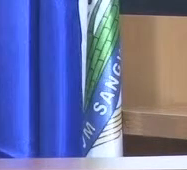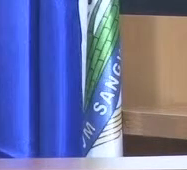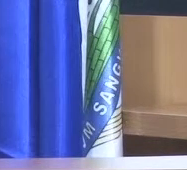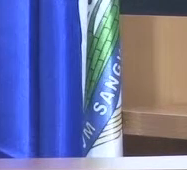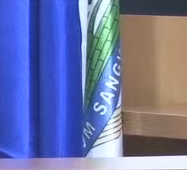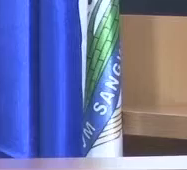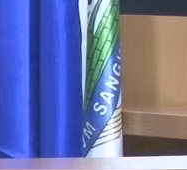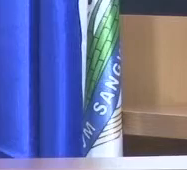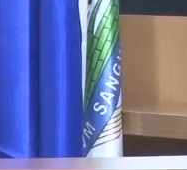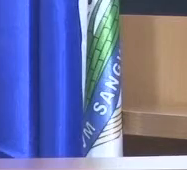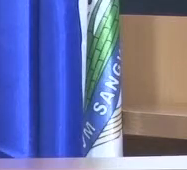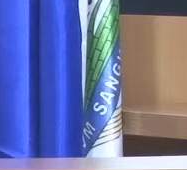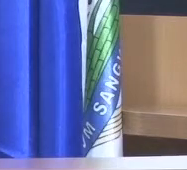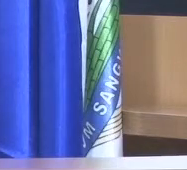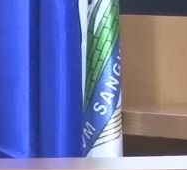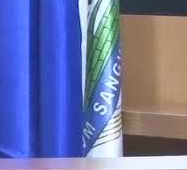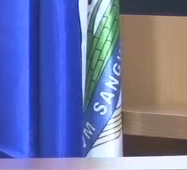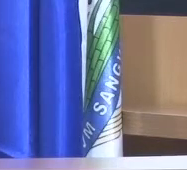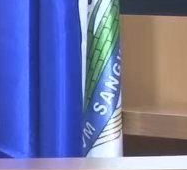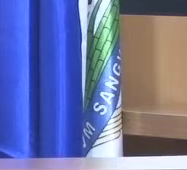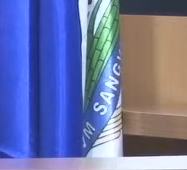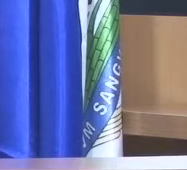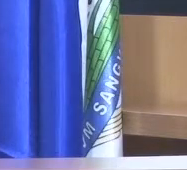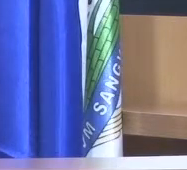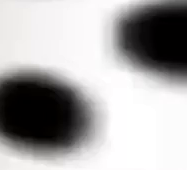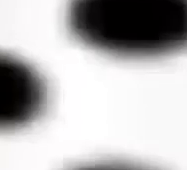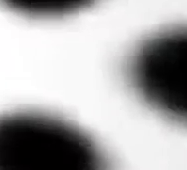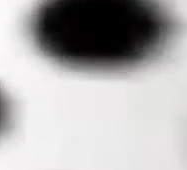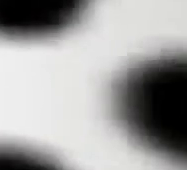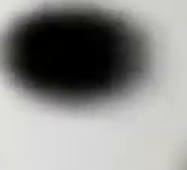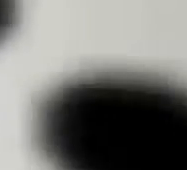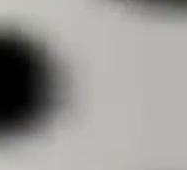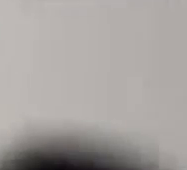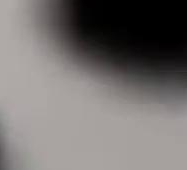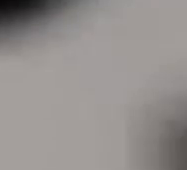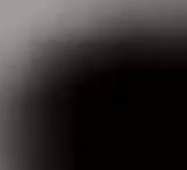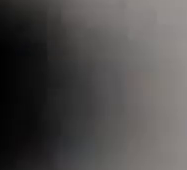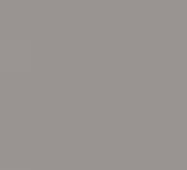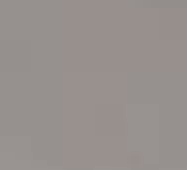Você acompanha os detalhes agora no Jornal da Câmara.